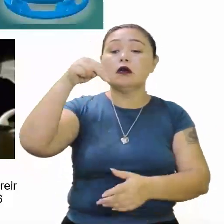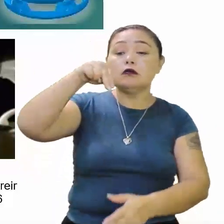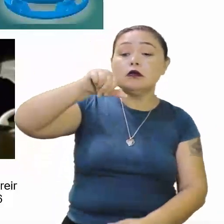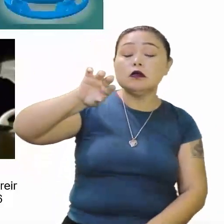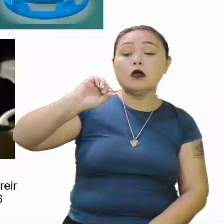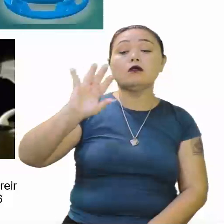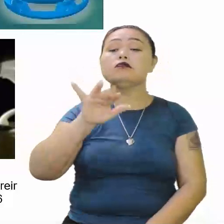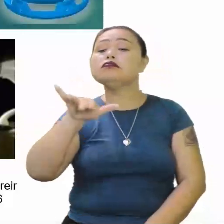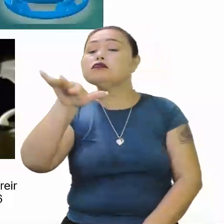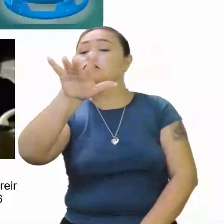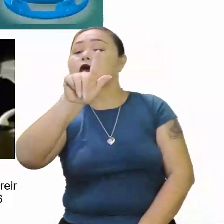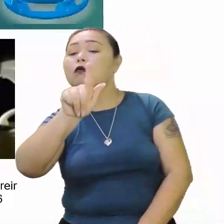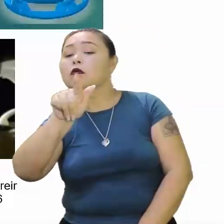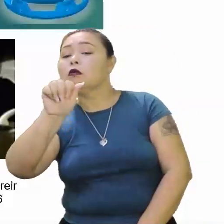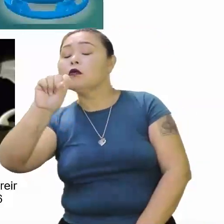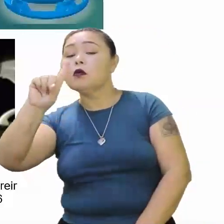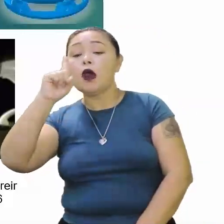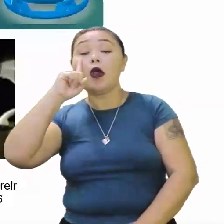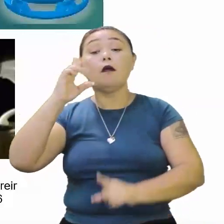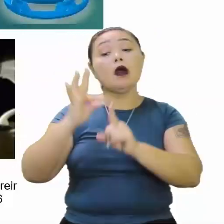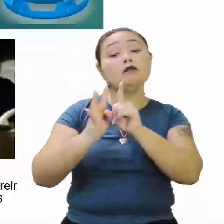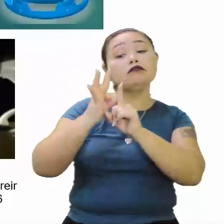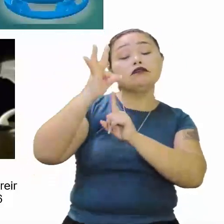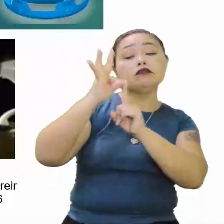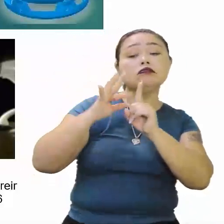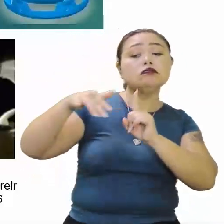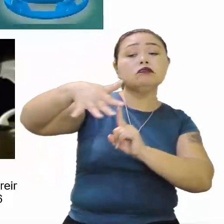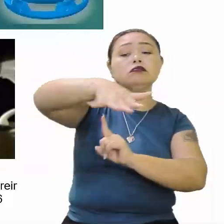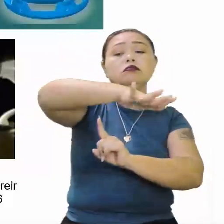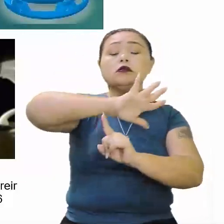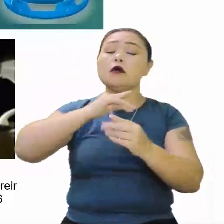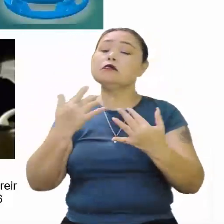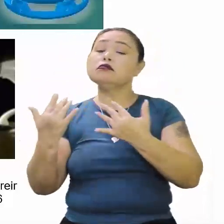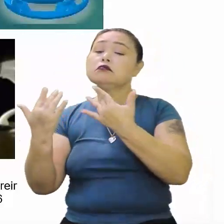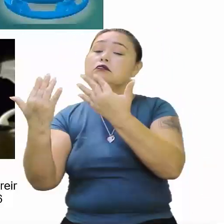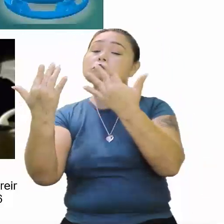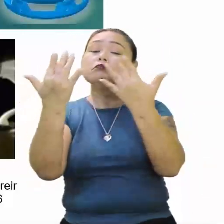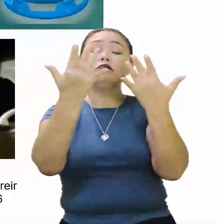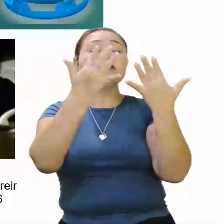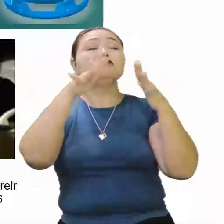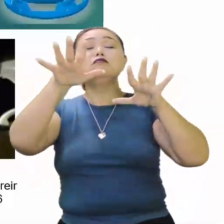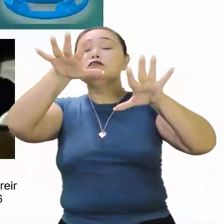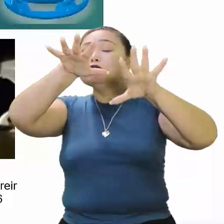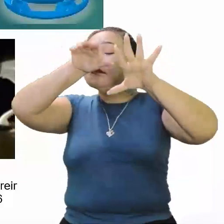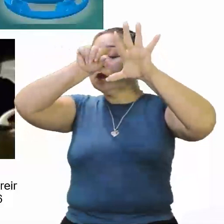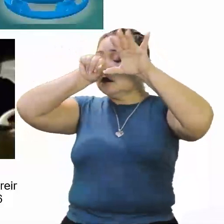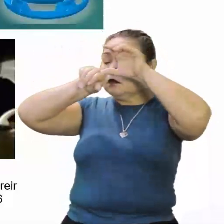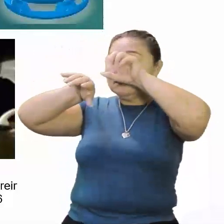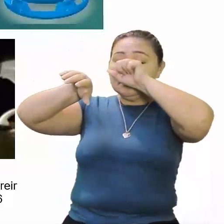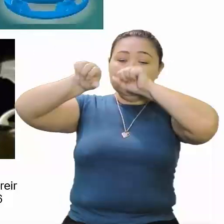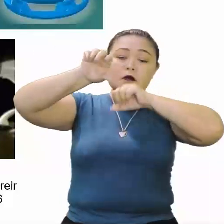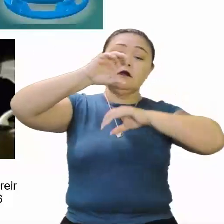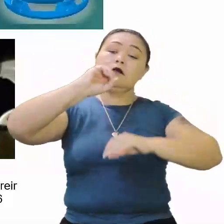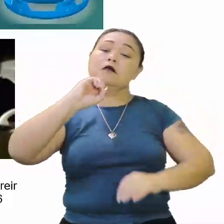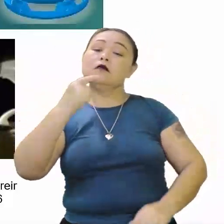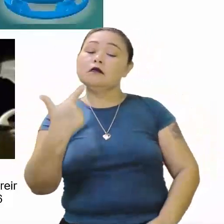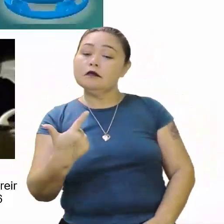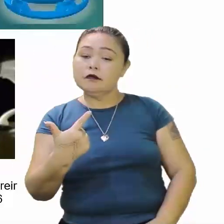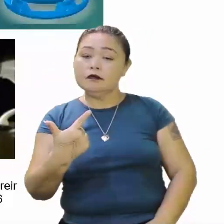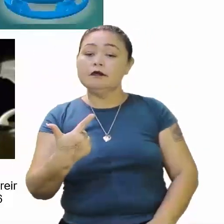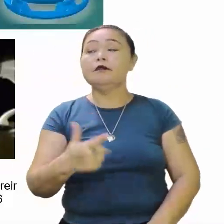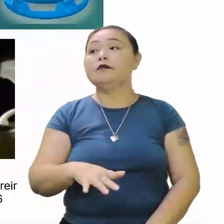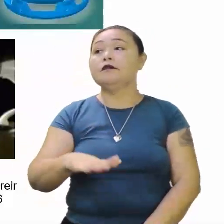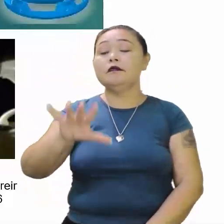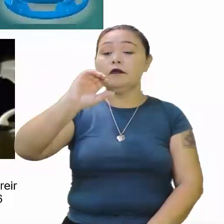outros gases, mas na temperatura ambiente já está na fase gasosa, por isso nós chamamos o gás oxigênio, né?